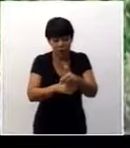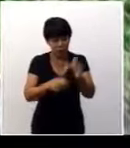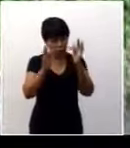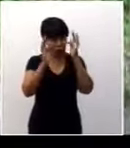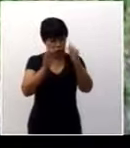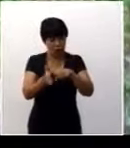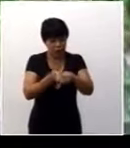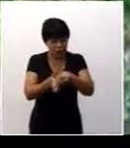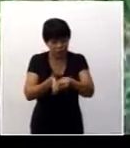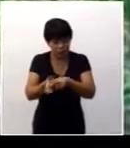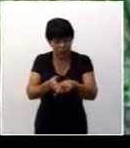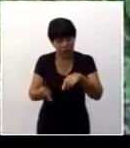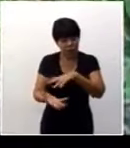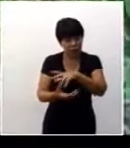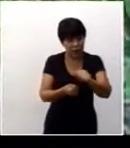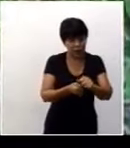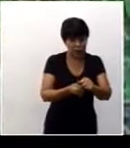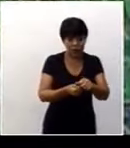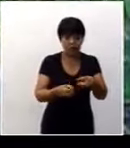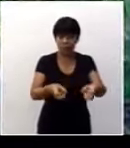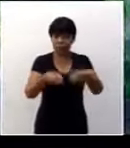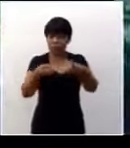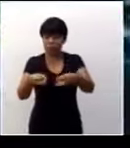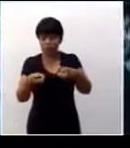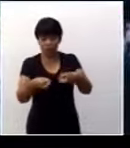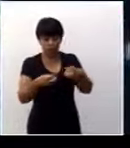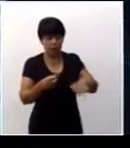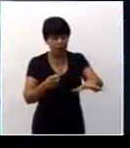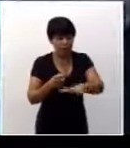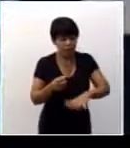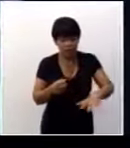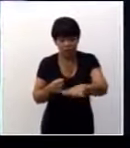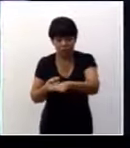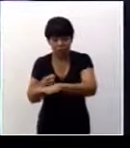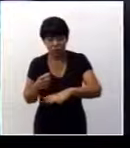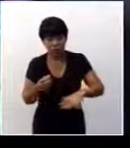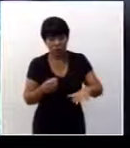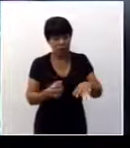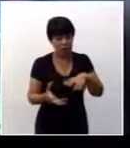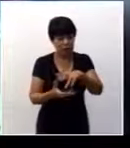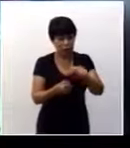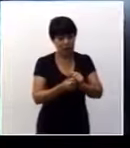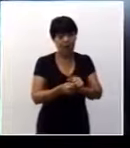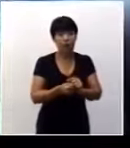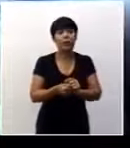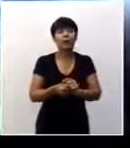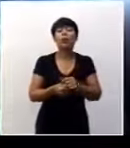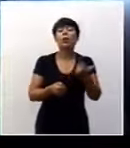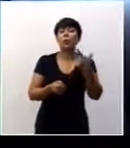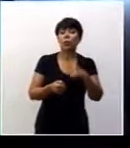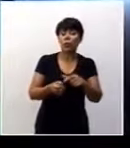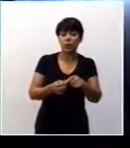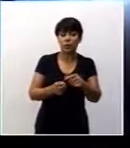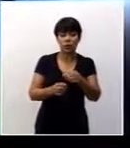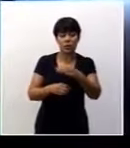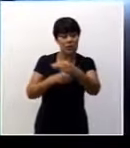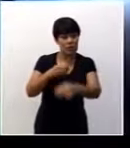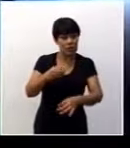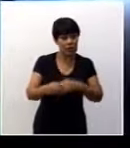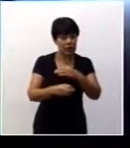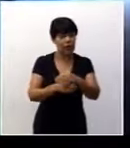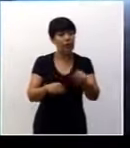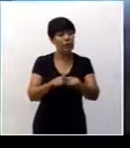observação terrestre, elas leem diferentes regiões do espectro eletromagnético. Os satélites Sibers também são dotados de um